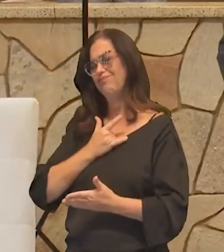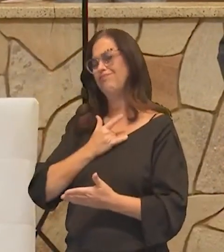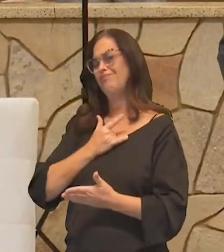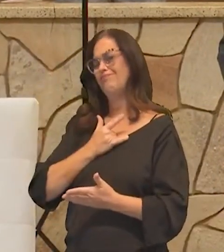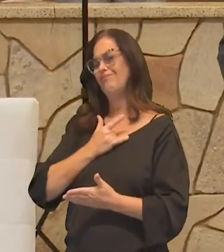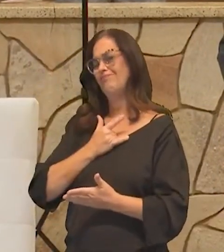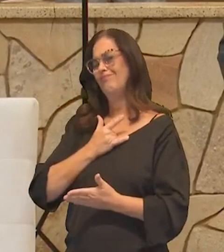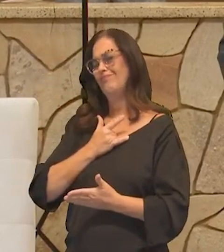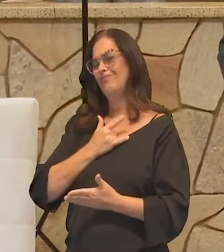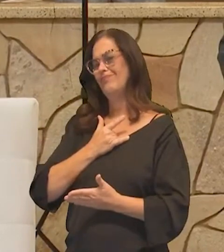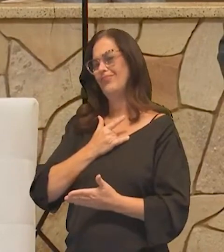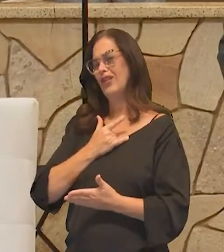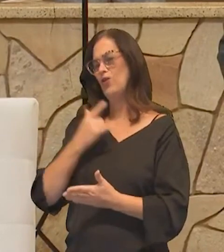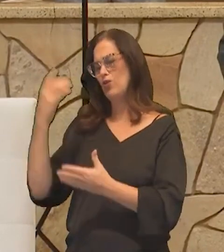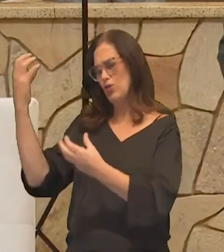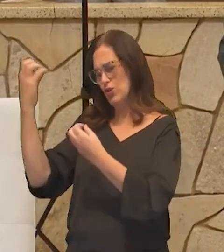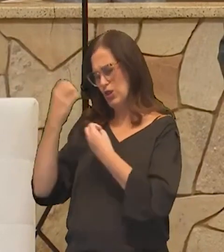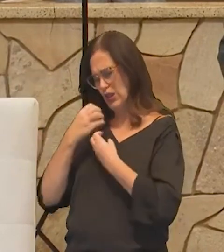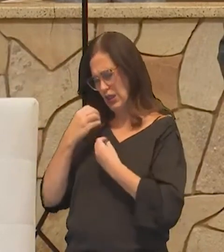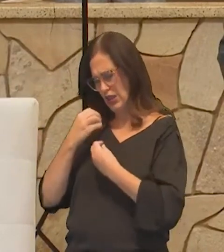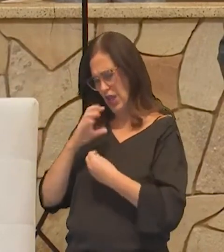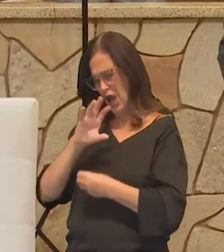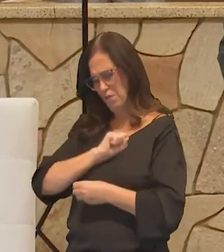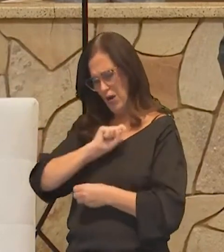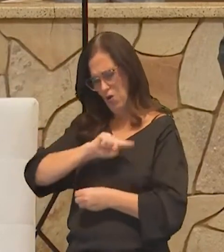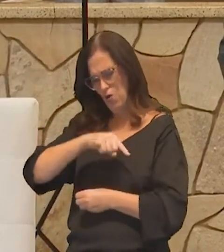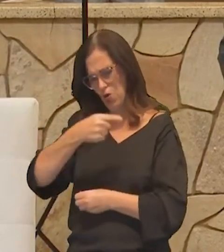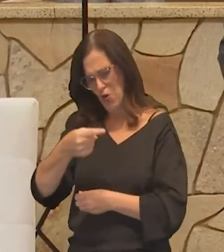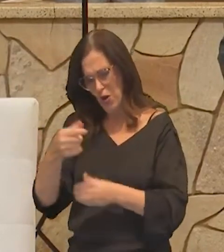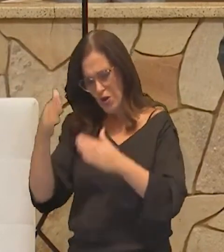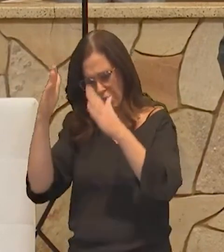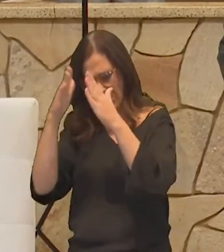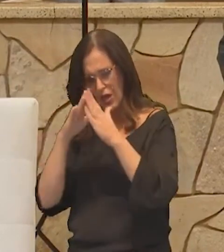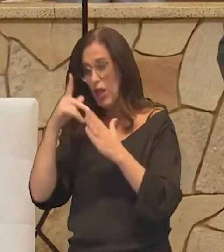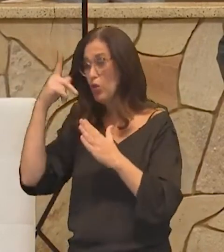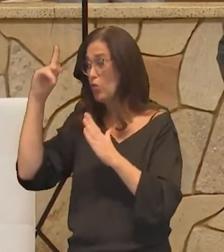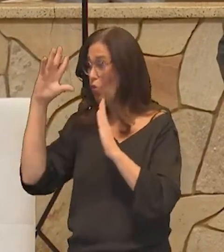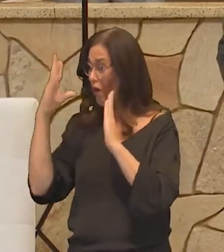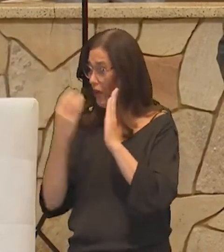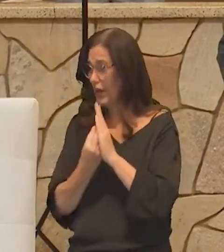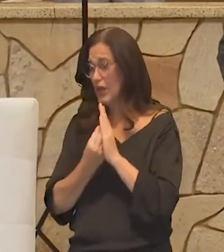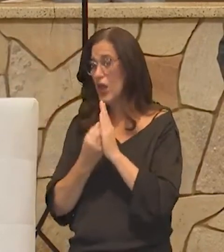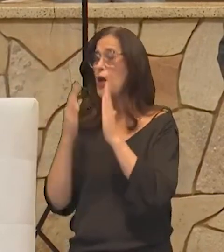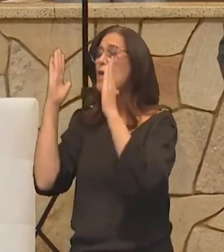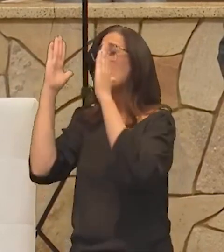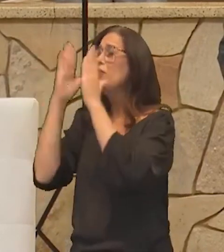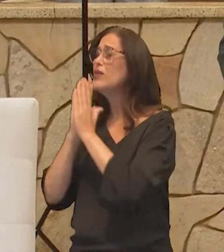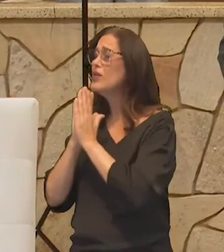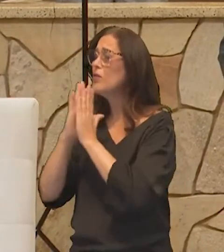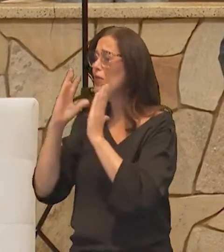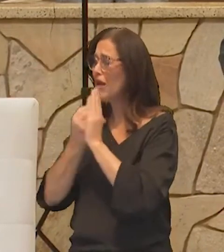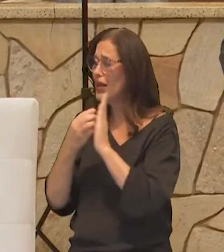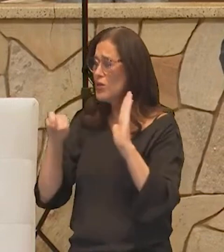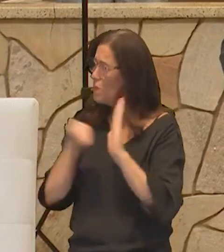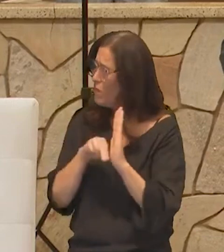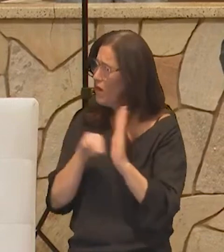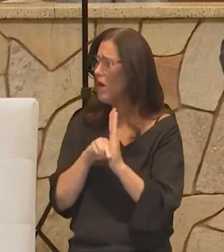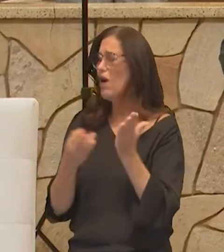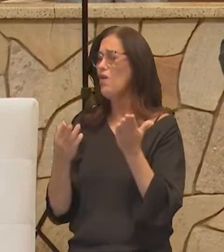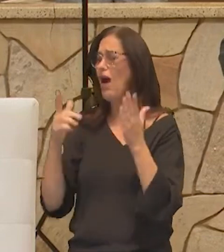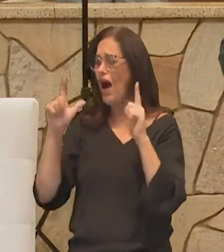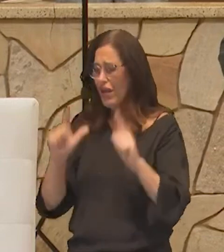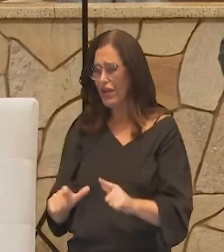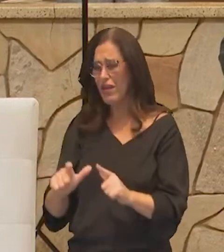o Senhor me ensina a amar o próximo, Deus. Nós te pedimos, Senhor, agora pela Tua igreja, Pai, te pedimos por essa igreja, que se encontra